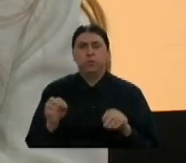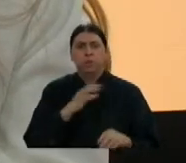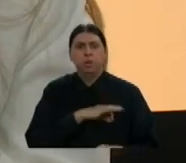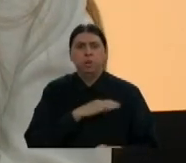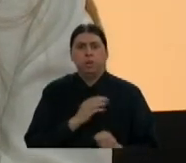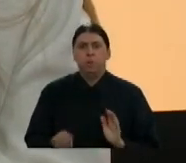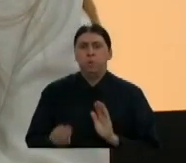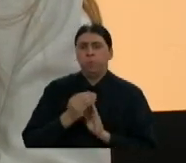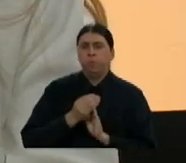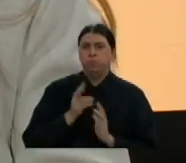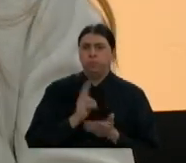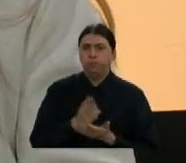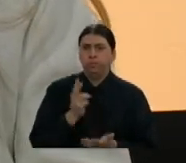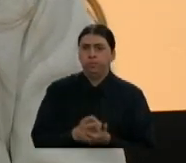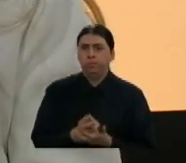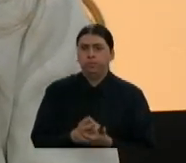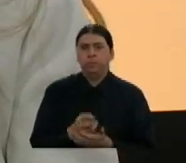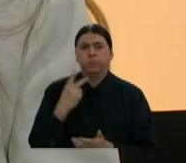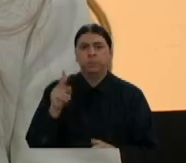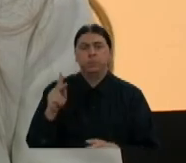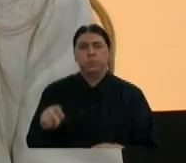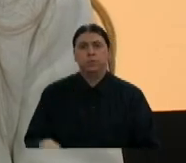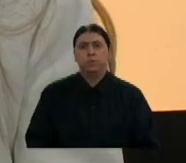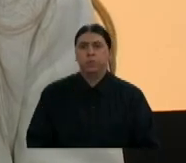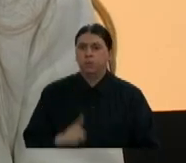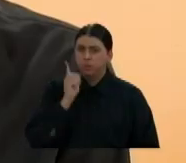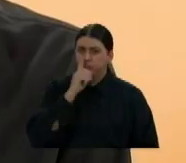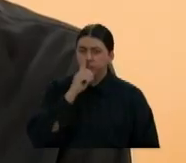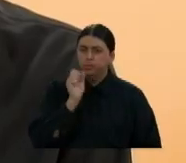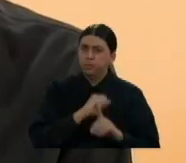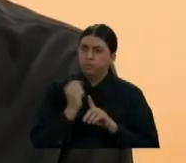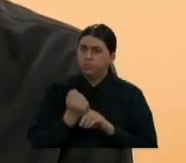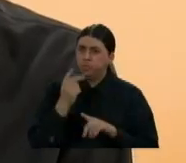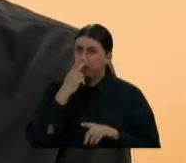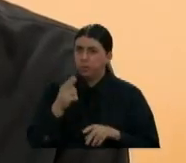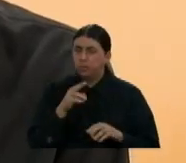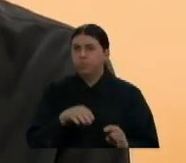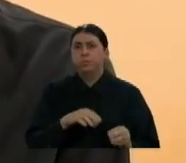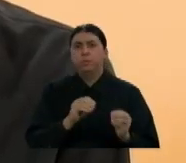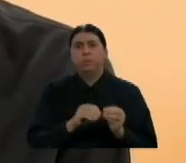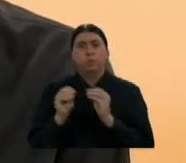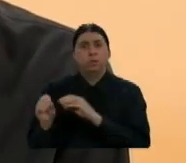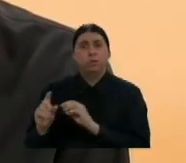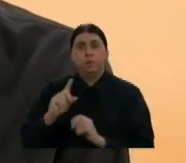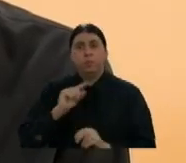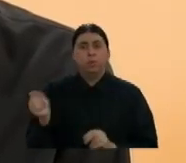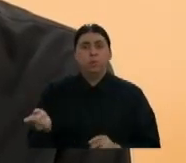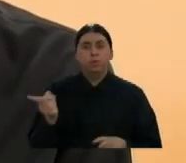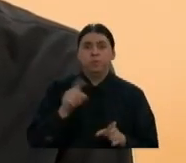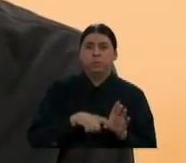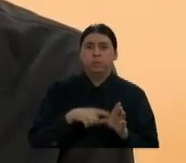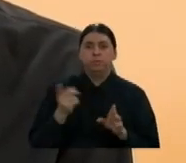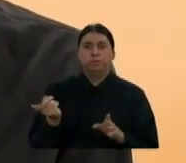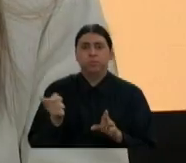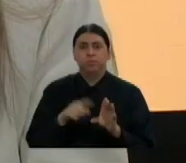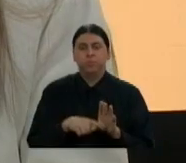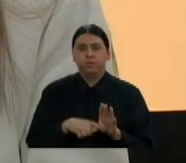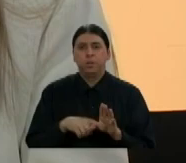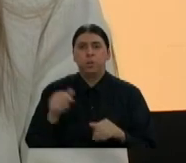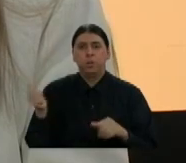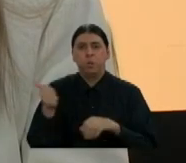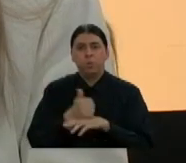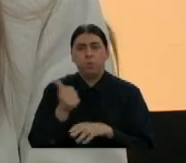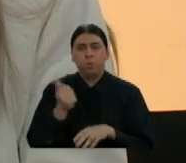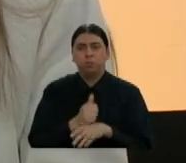pra cima do goiás unidade luanda mais transitório do que a própria filha não é com certeza é não é às vezes de regra